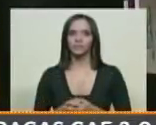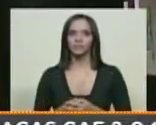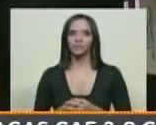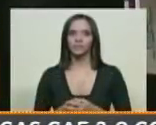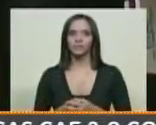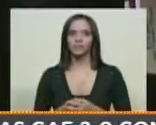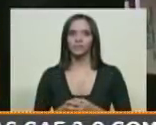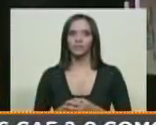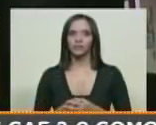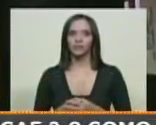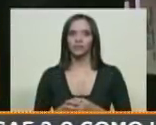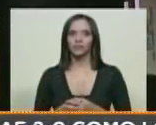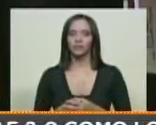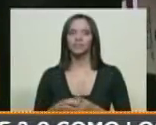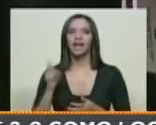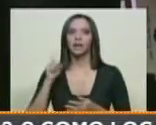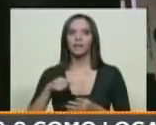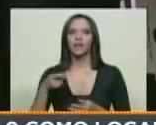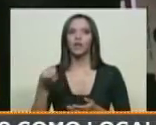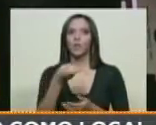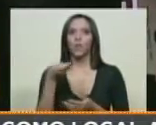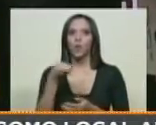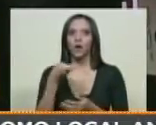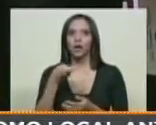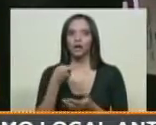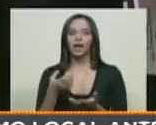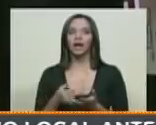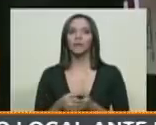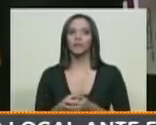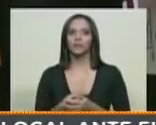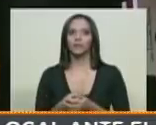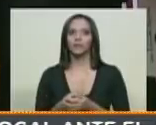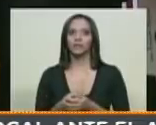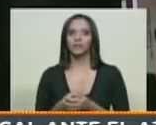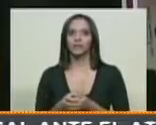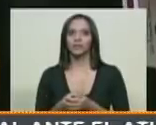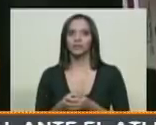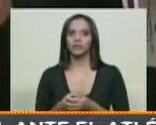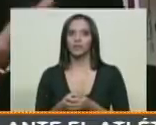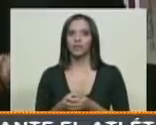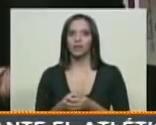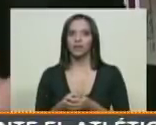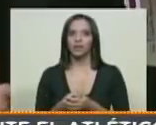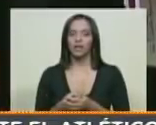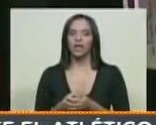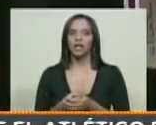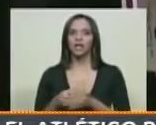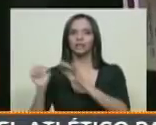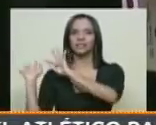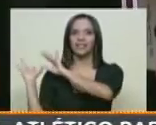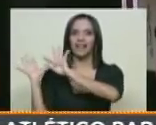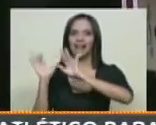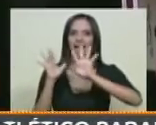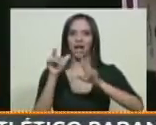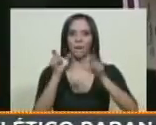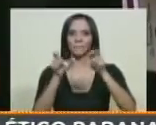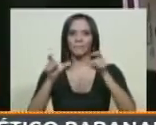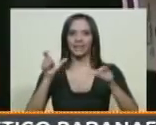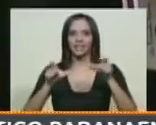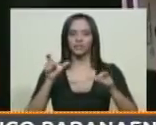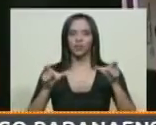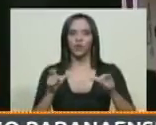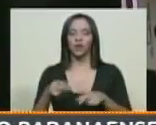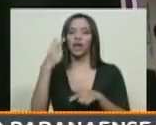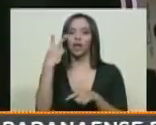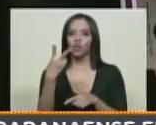Também tratamos da questão migratória. Também tratamos o assunto migratório. Vamos iniciar iniciado com outros países.